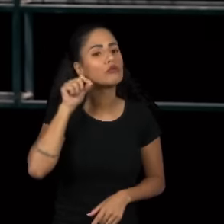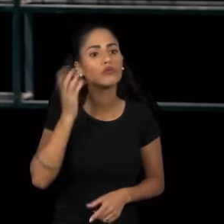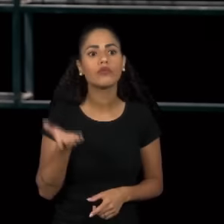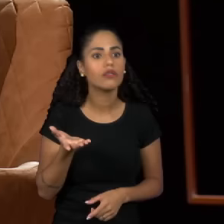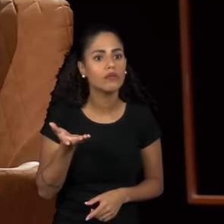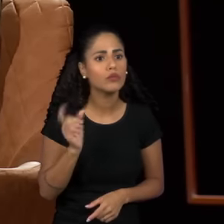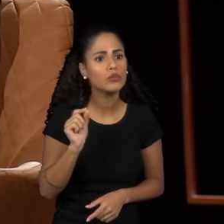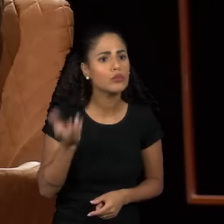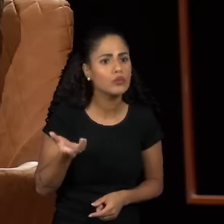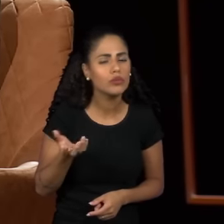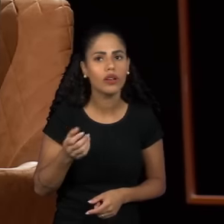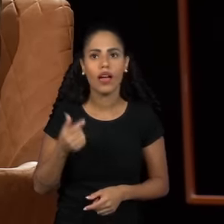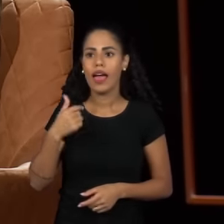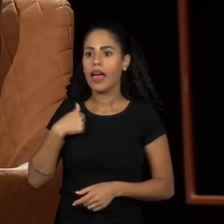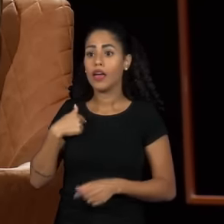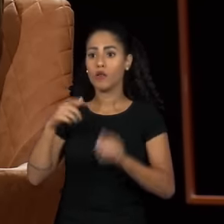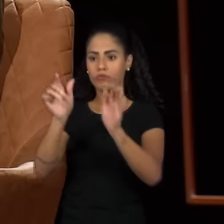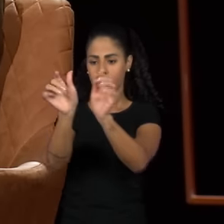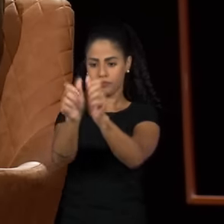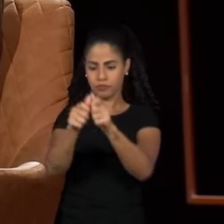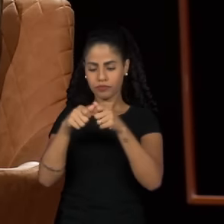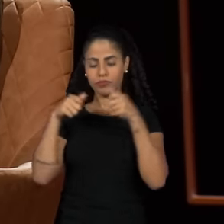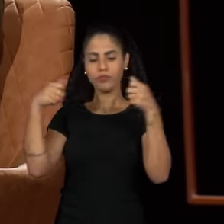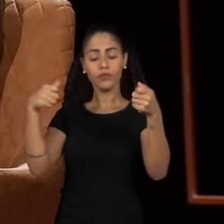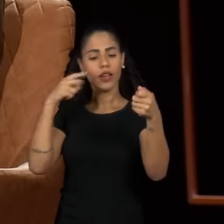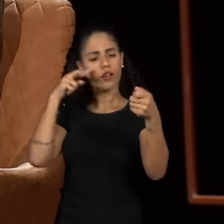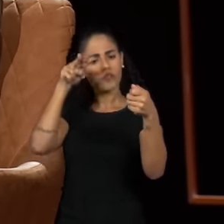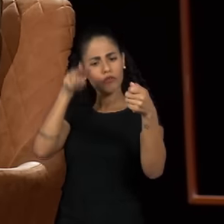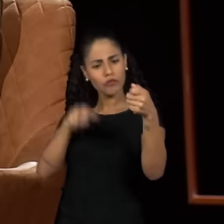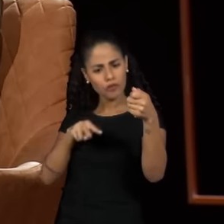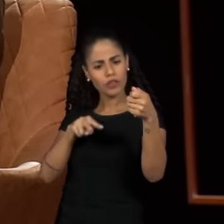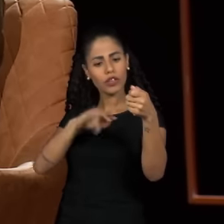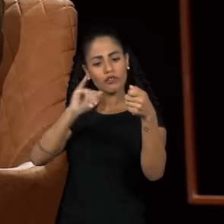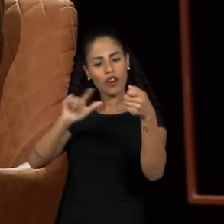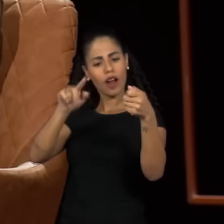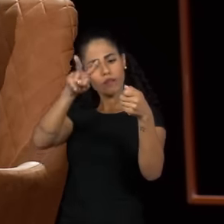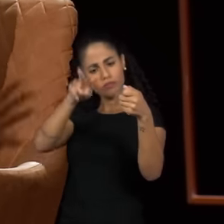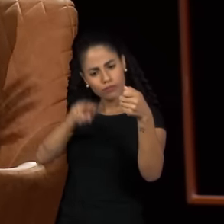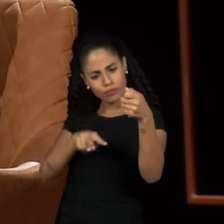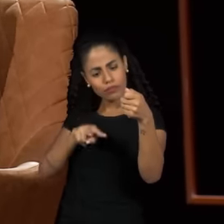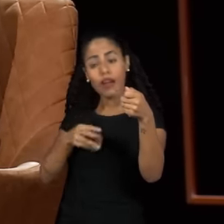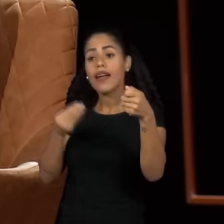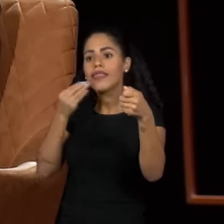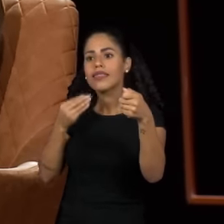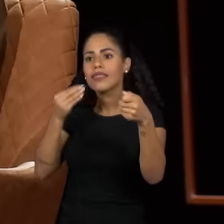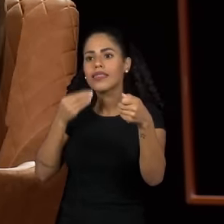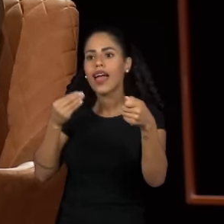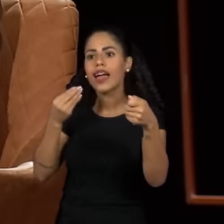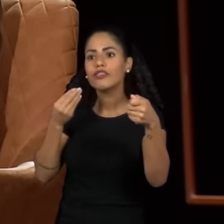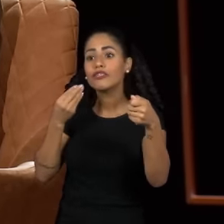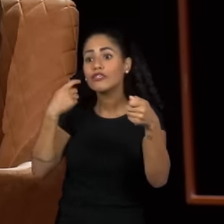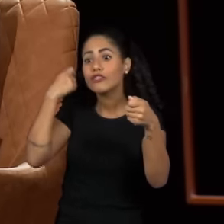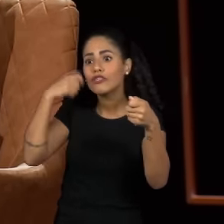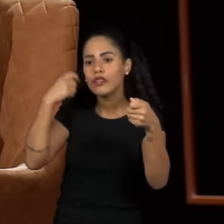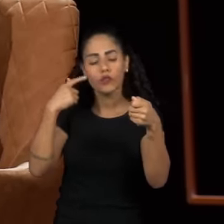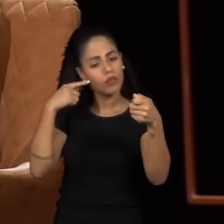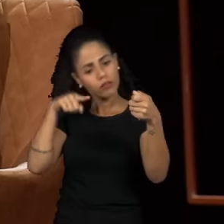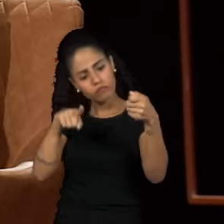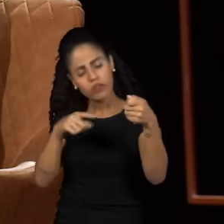anúncio no jornal e ali eu já me senti pronta, falando teste para atores para fazer uma montagem daqui a 2 meses. E eu